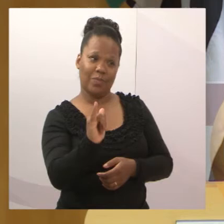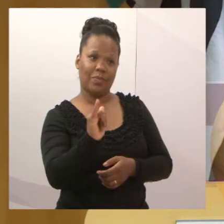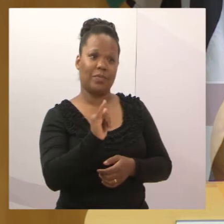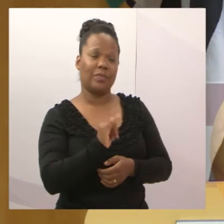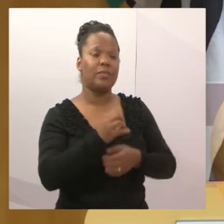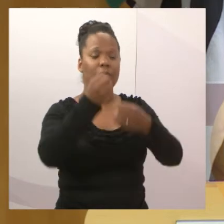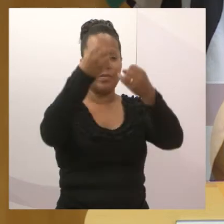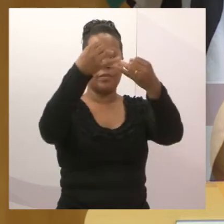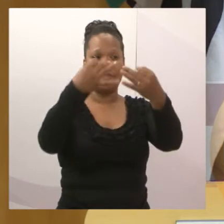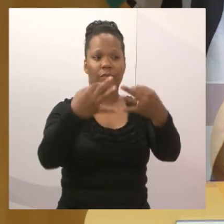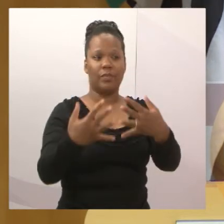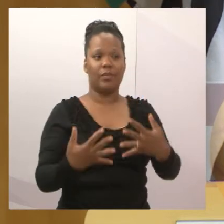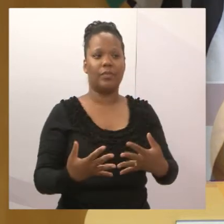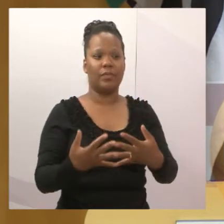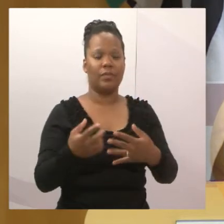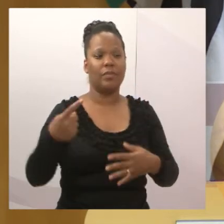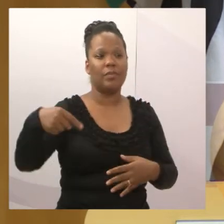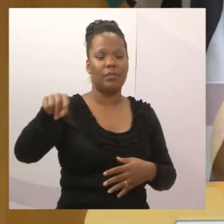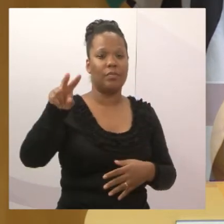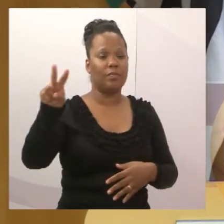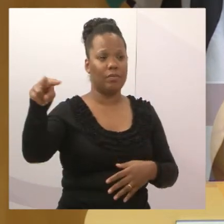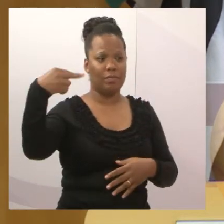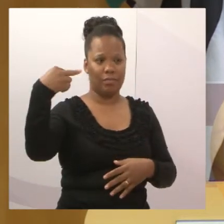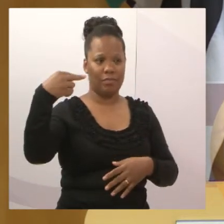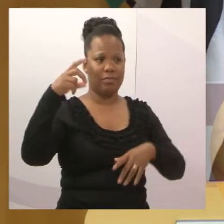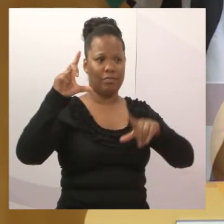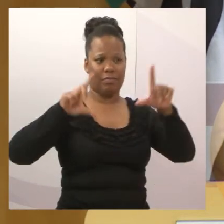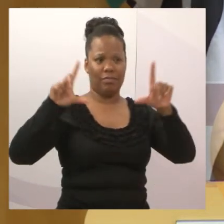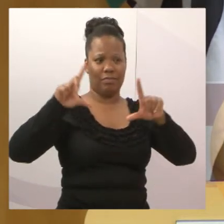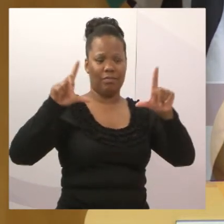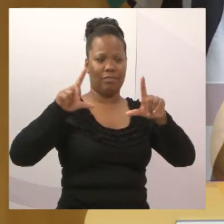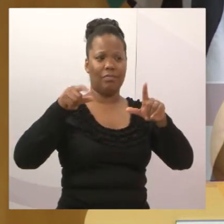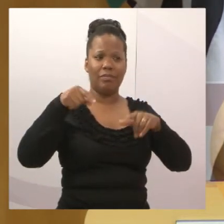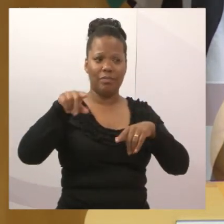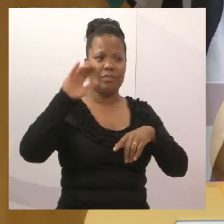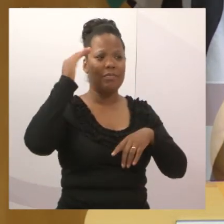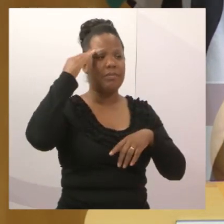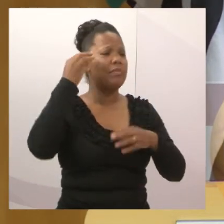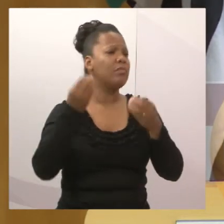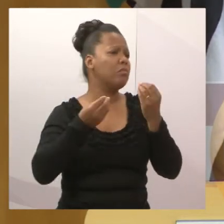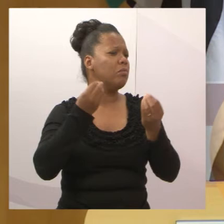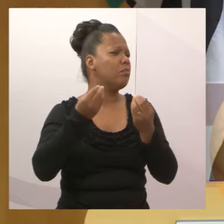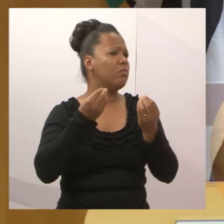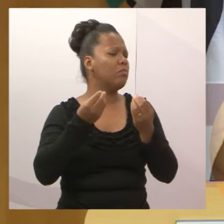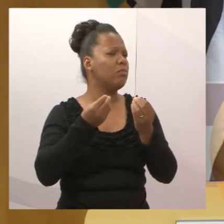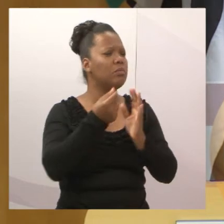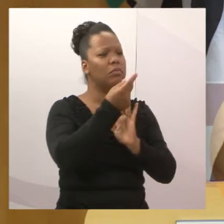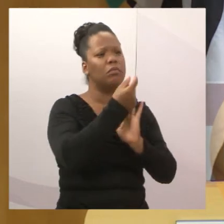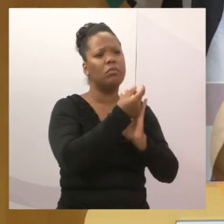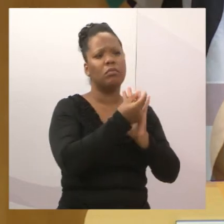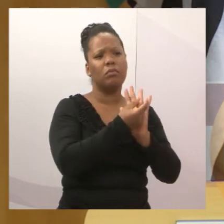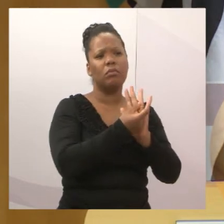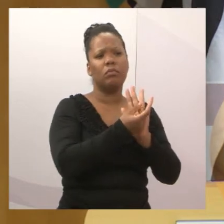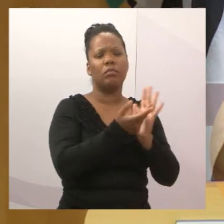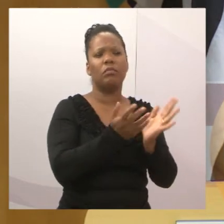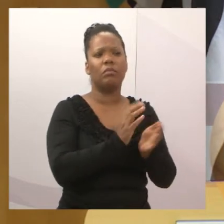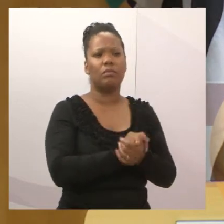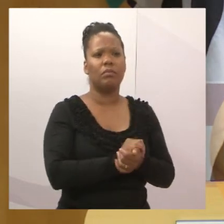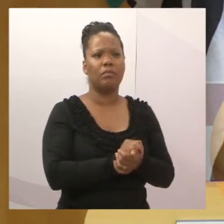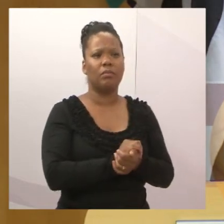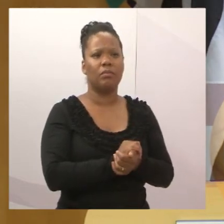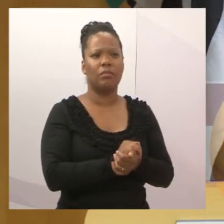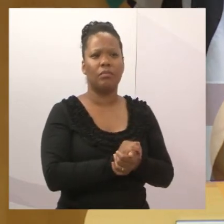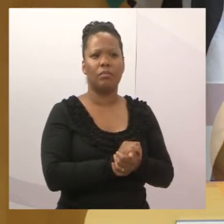e esclarecer para quem está assistindo como é que funciona o orçamento da cidade. Porque não adianta, gente,